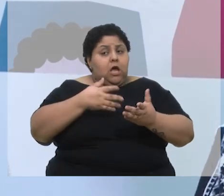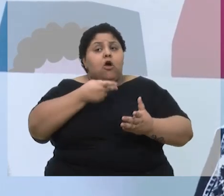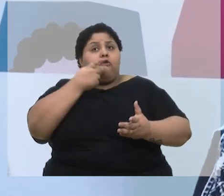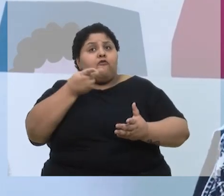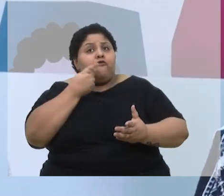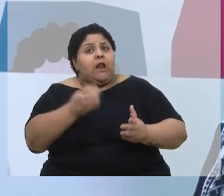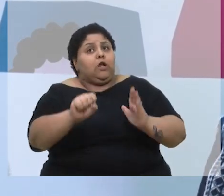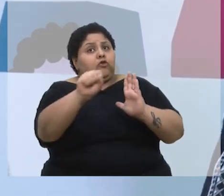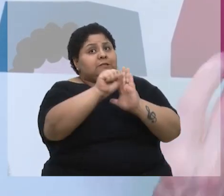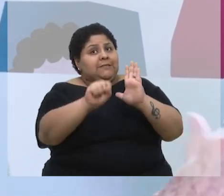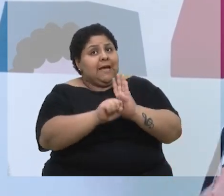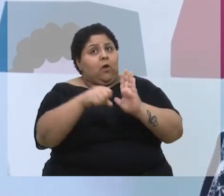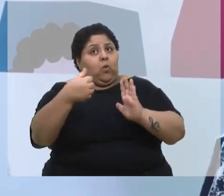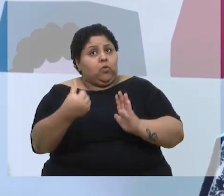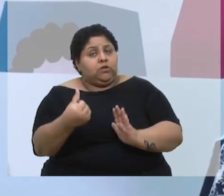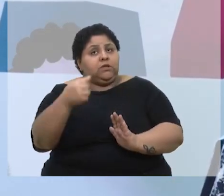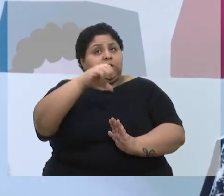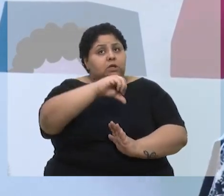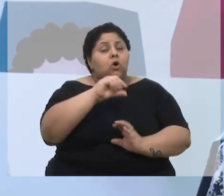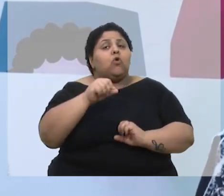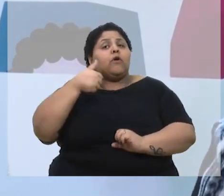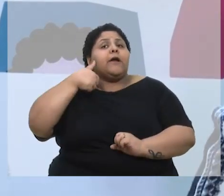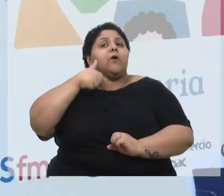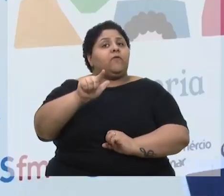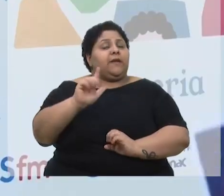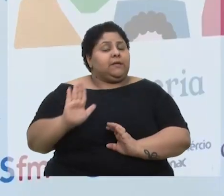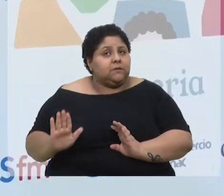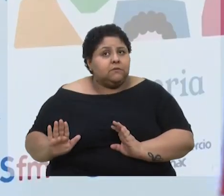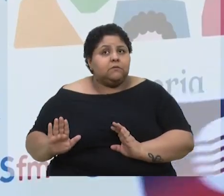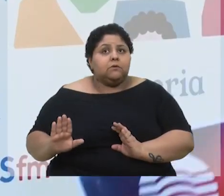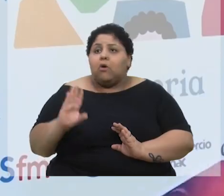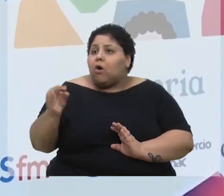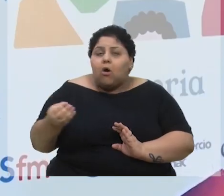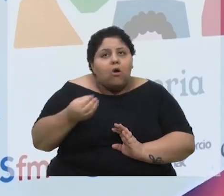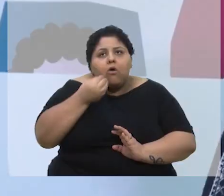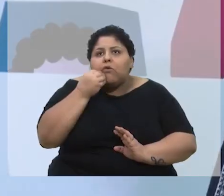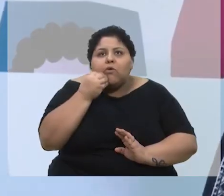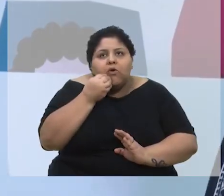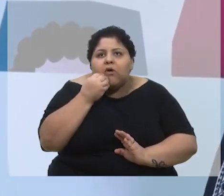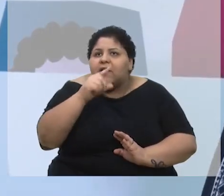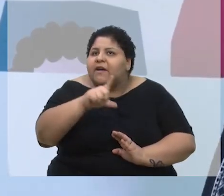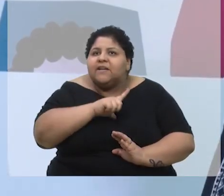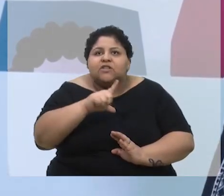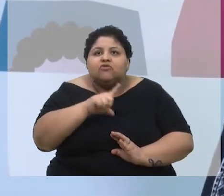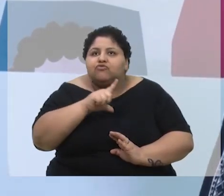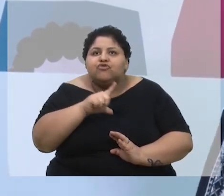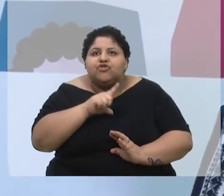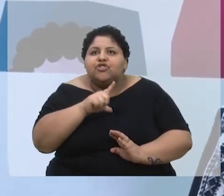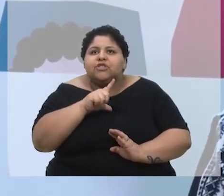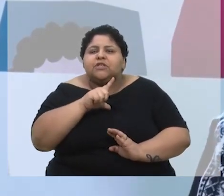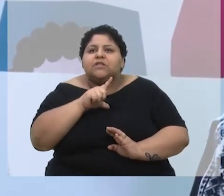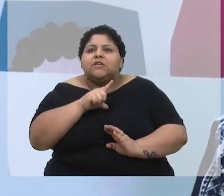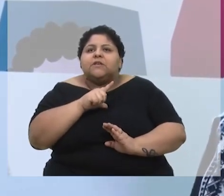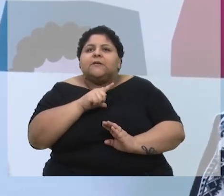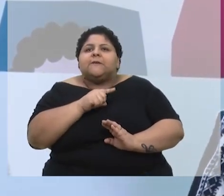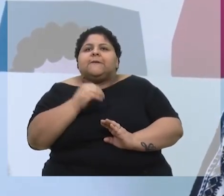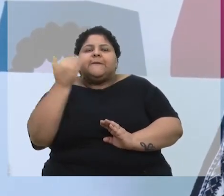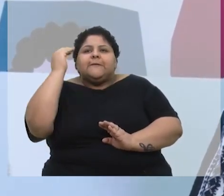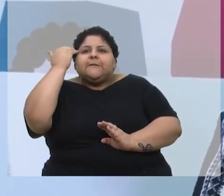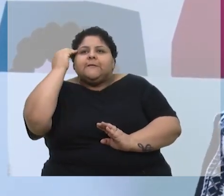falar que eu tô aqui, eu já fiquei feliz com o convite. Aí quando eu soube que a minha prof estaria aqui,